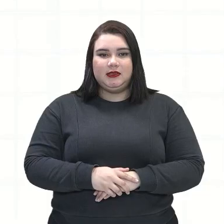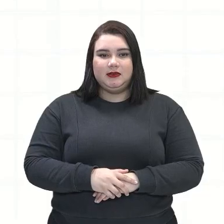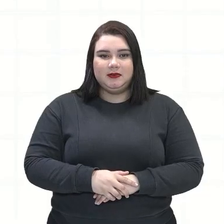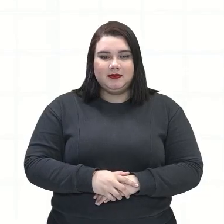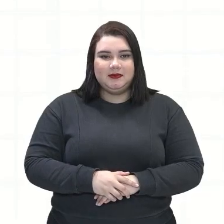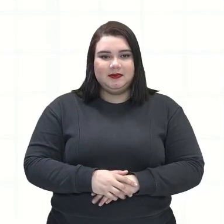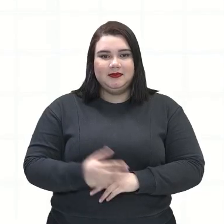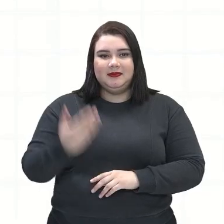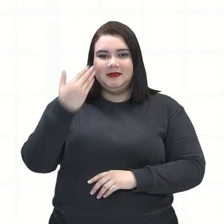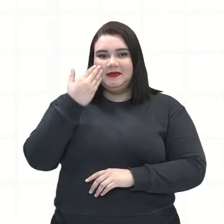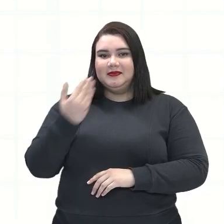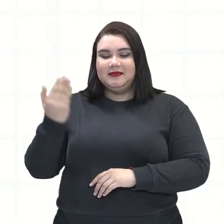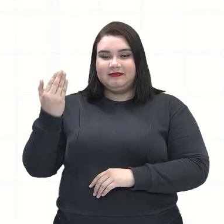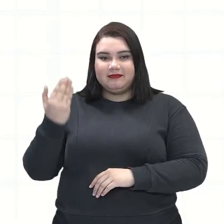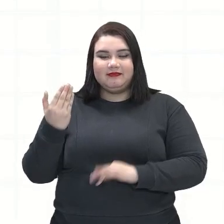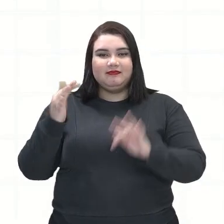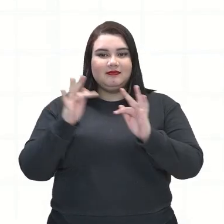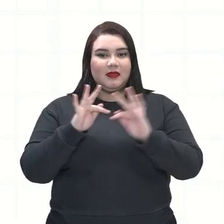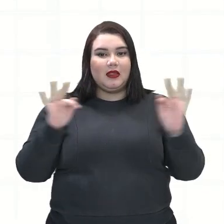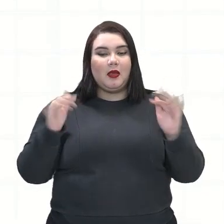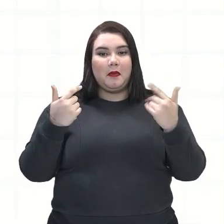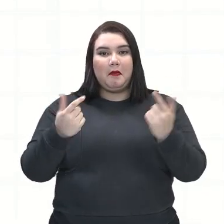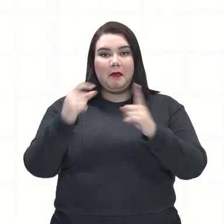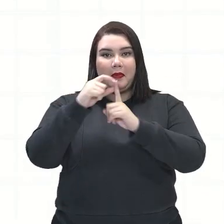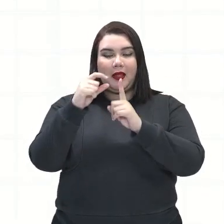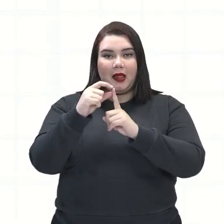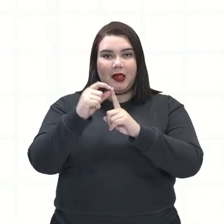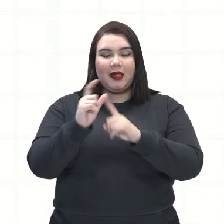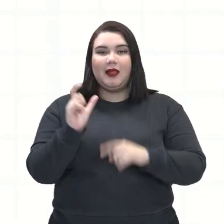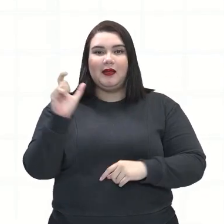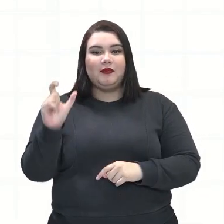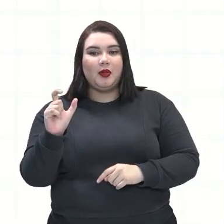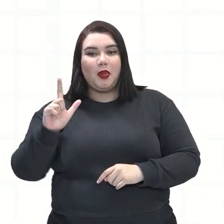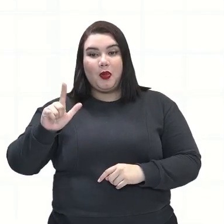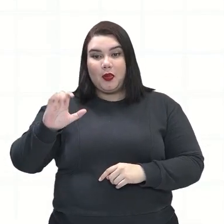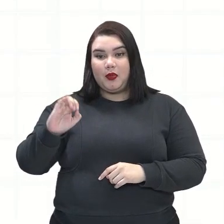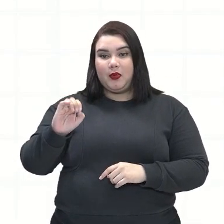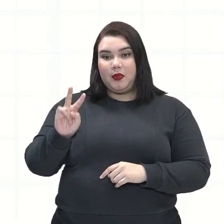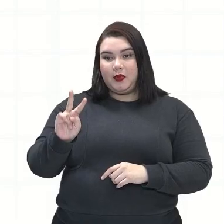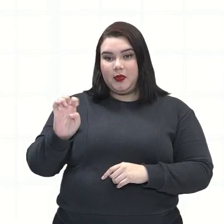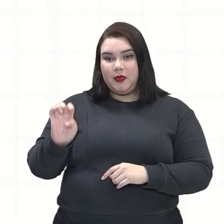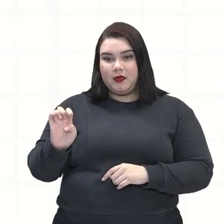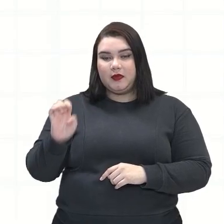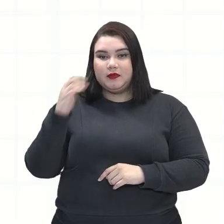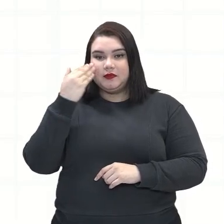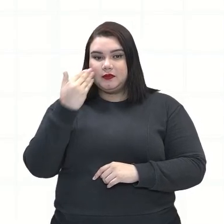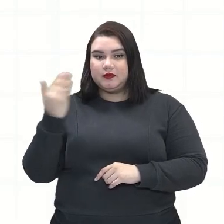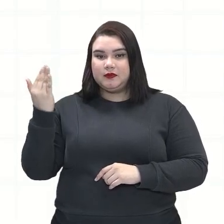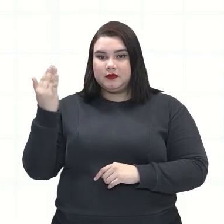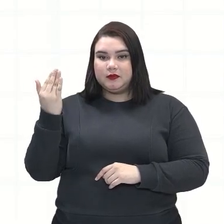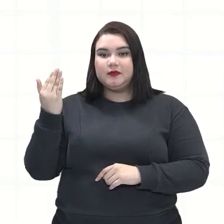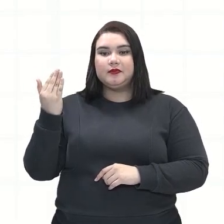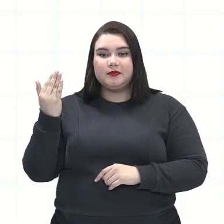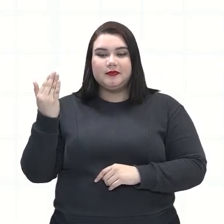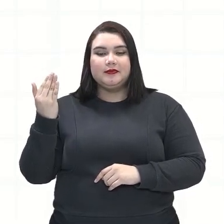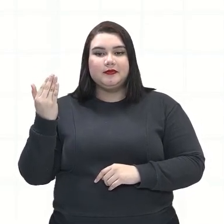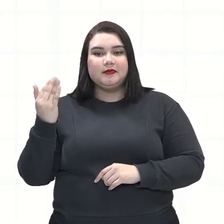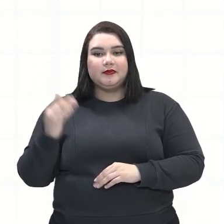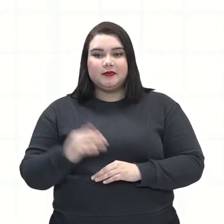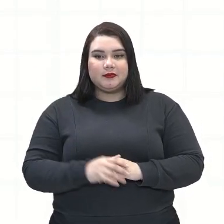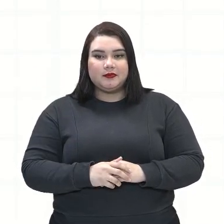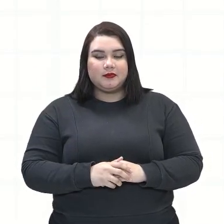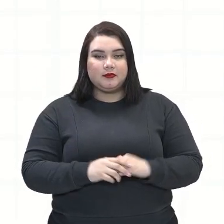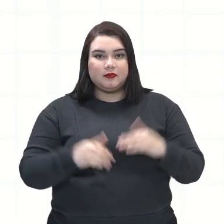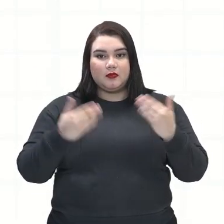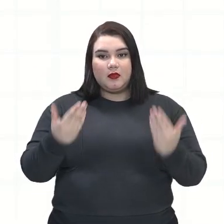Então, a palavra love está ali indicada na frase, né? Está em destaque. Aqui está ela. Okay. Então,